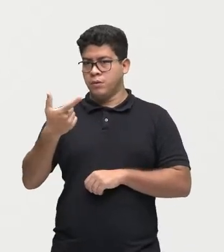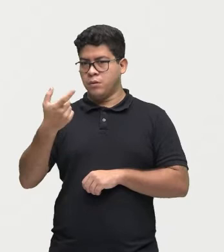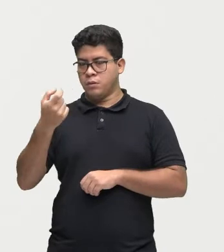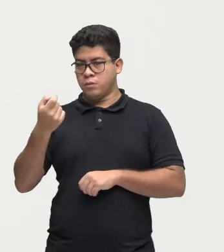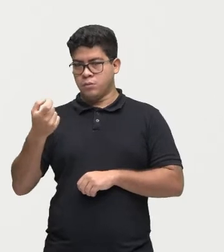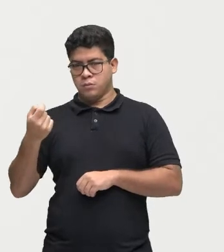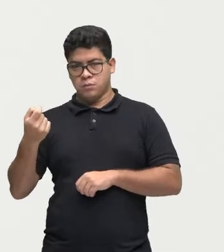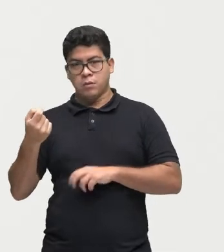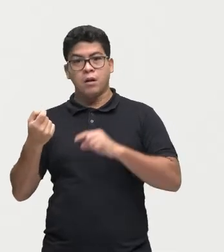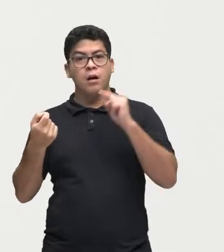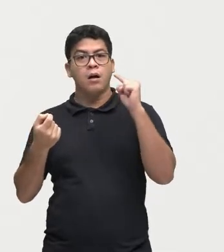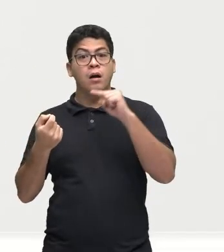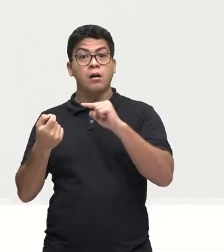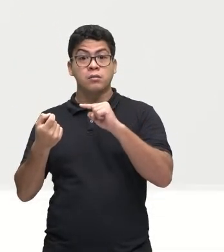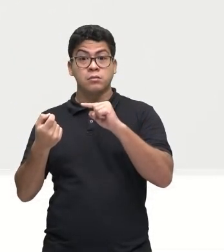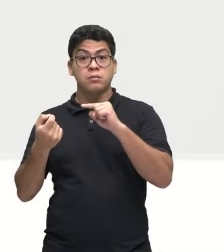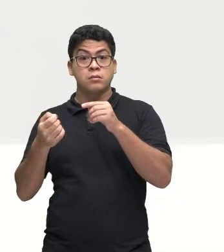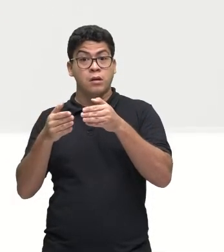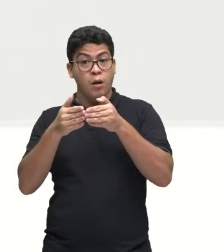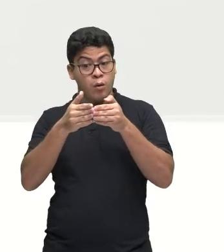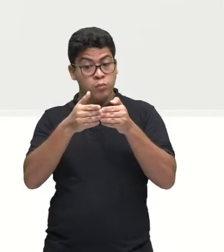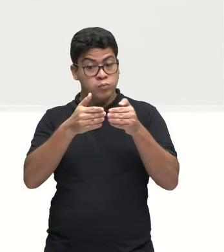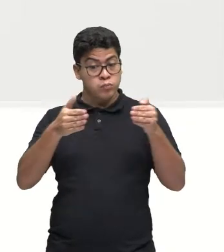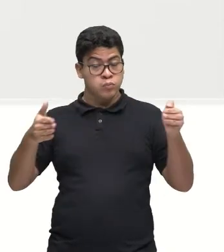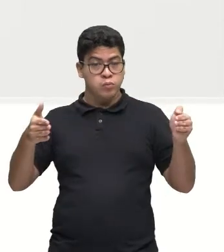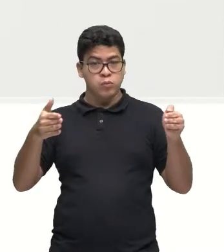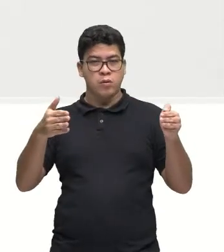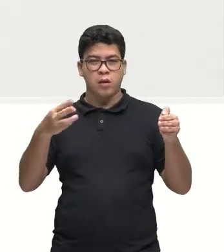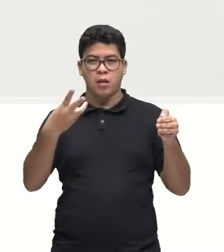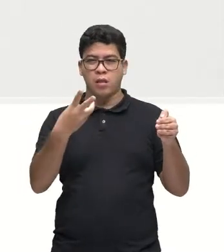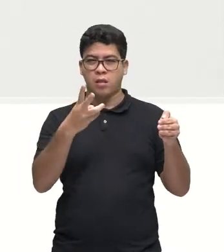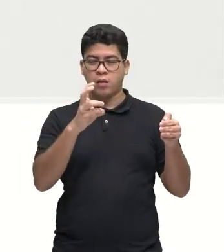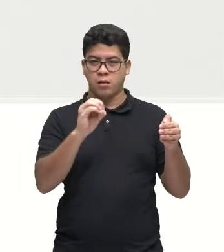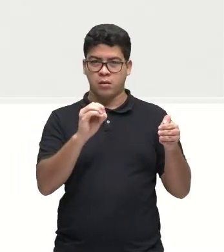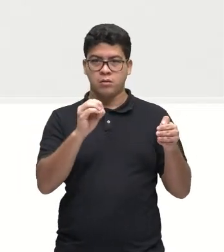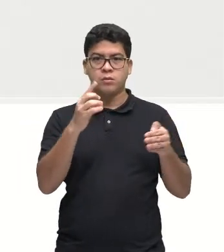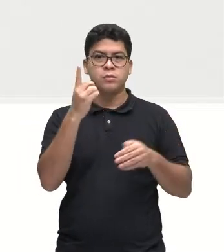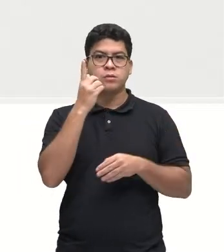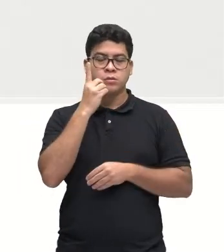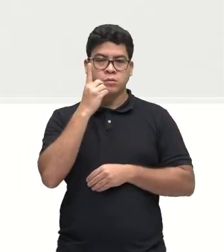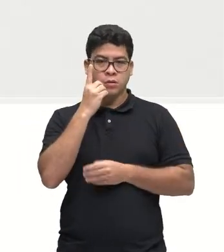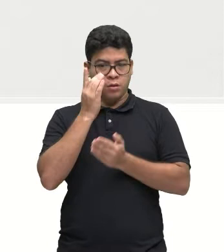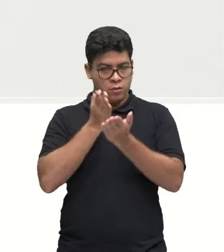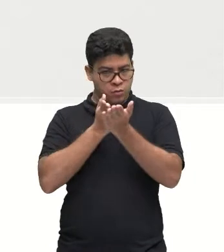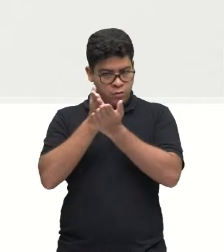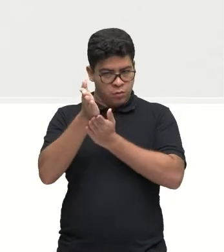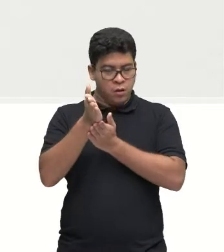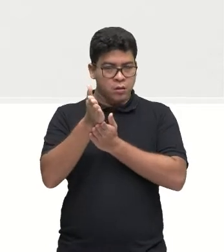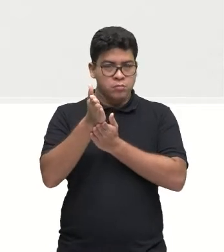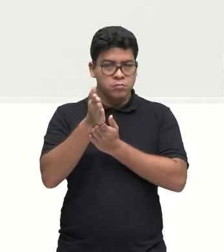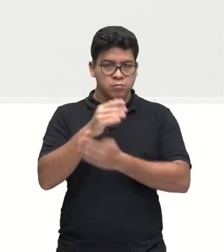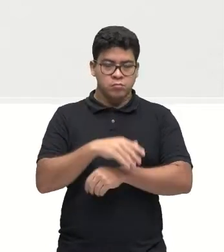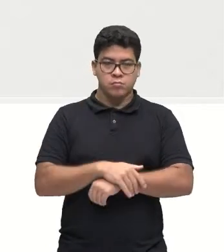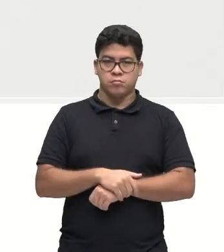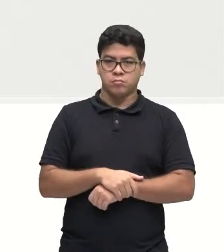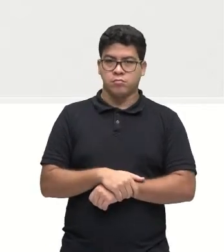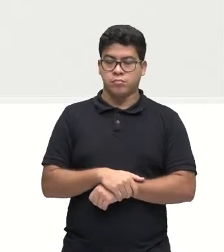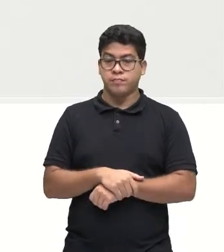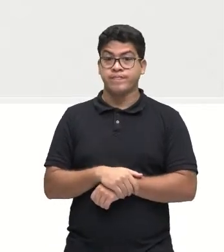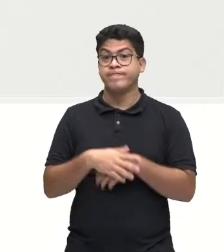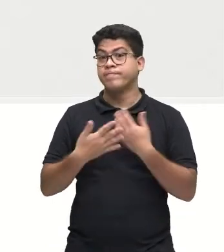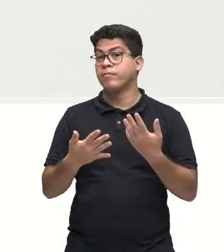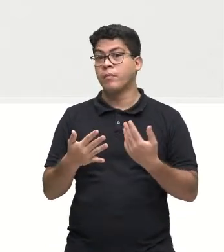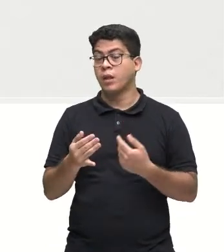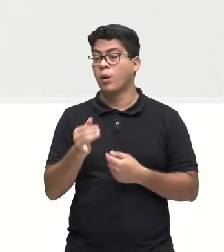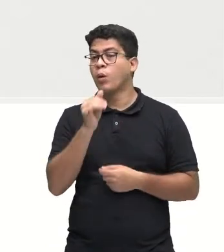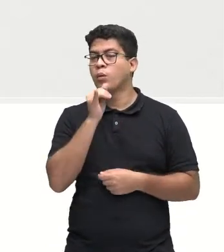iguais. Então, se vai continuar na mesma linha, vamos pegar a primeira situação. O que a gente